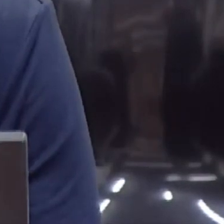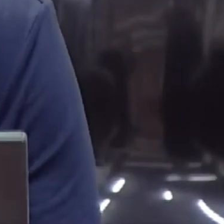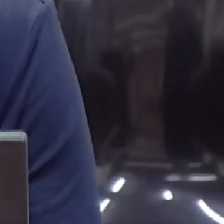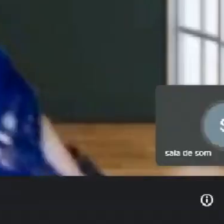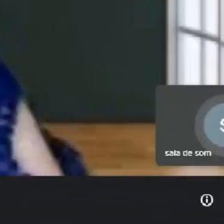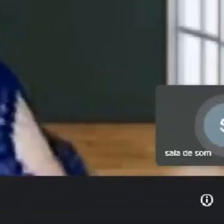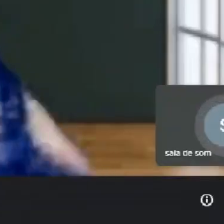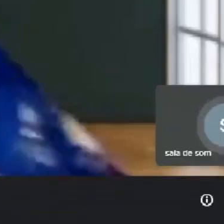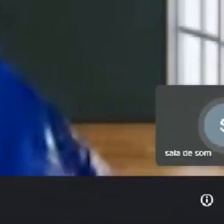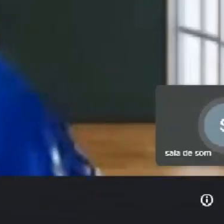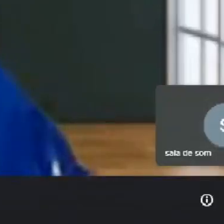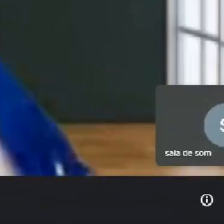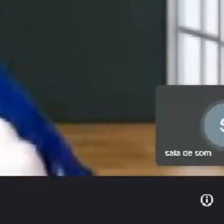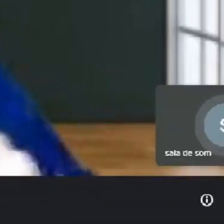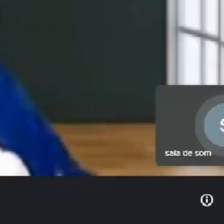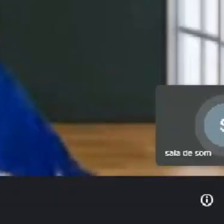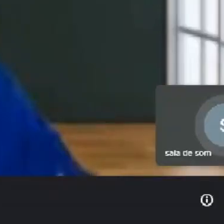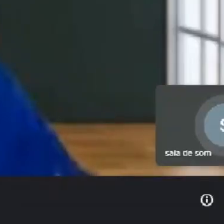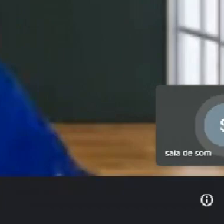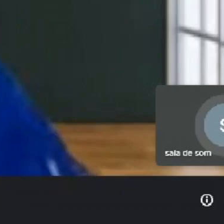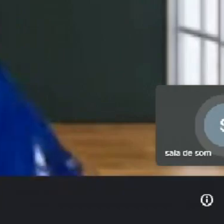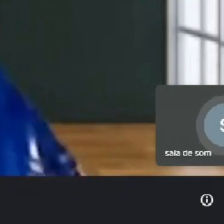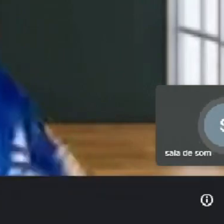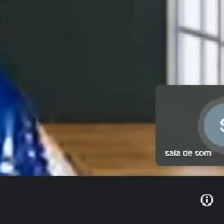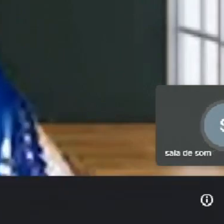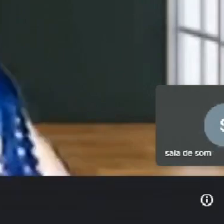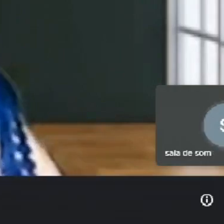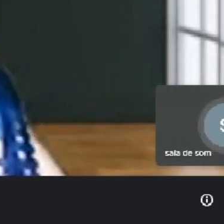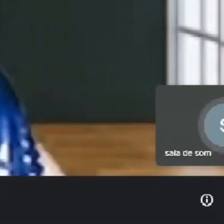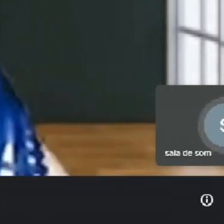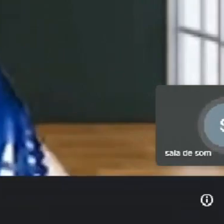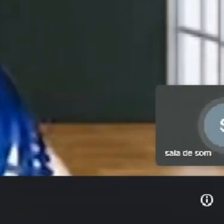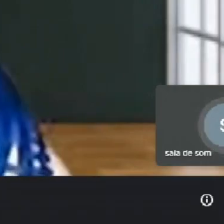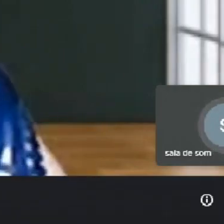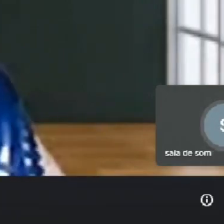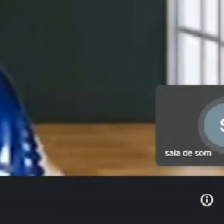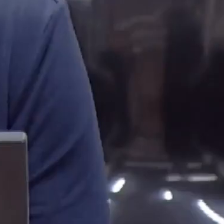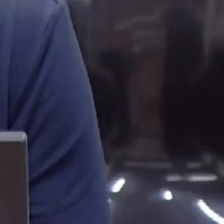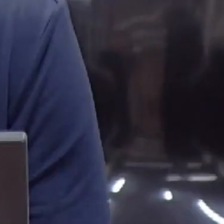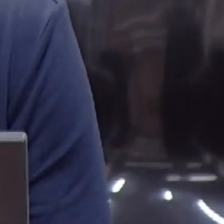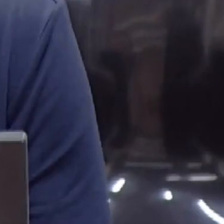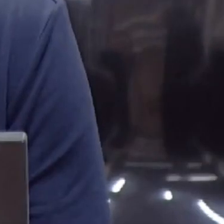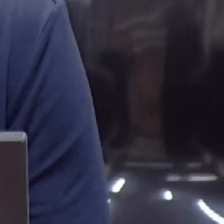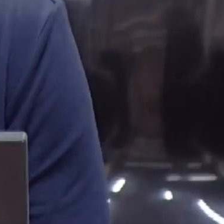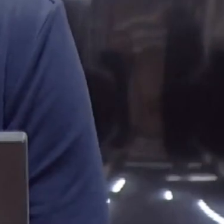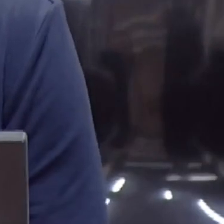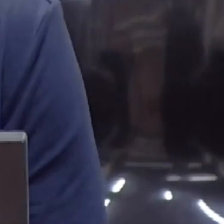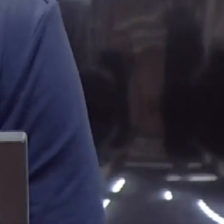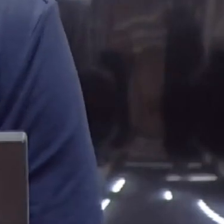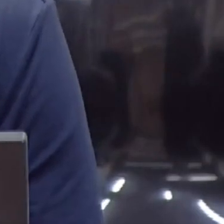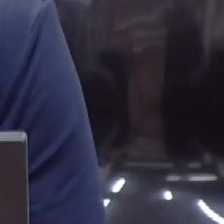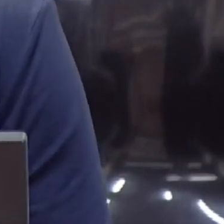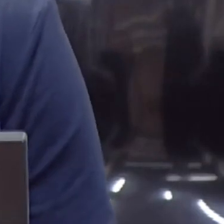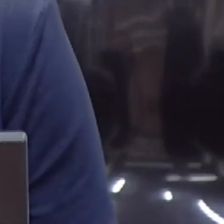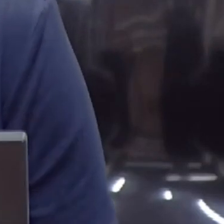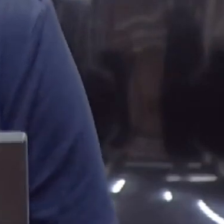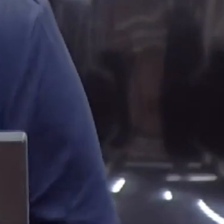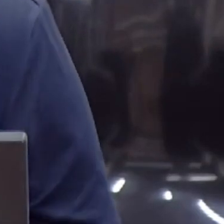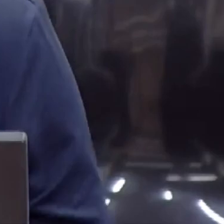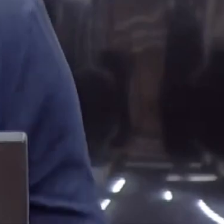Mariana Mariana porque tem uma Ana aqui também a Ana também né vereador Mariana então vai a Mariana